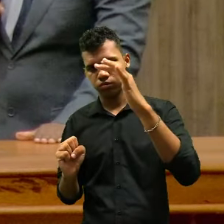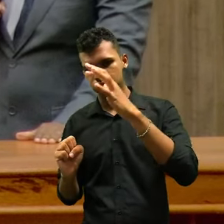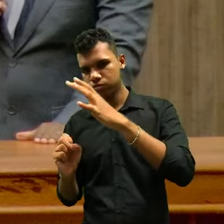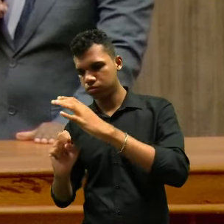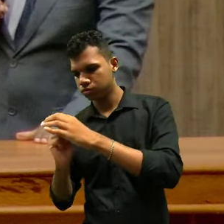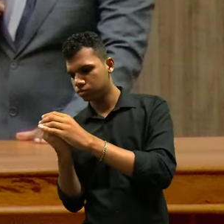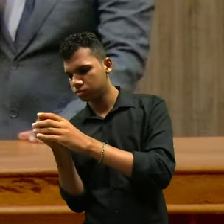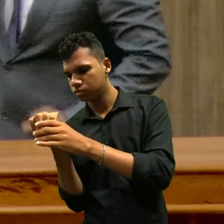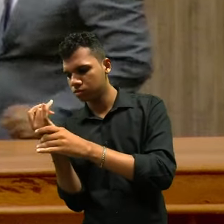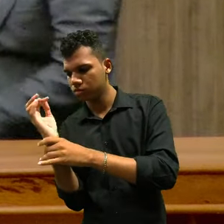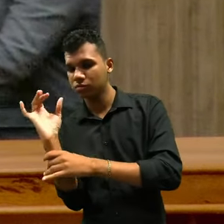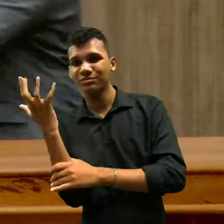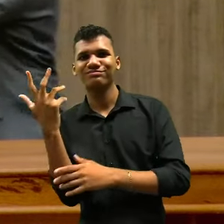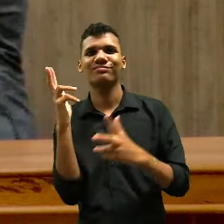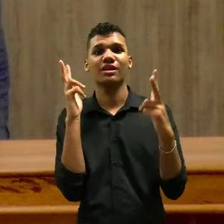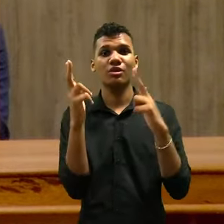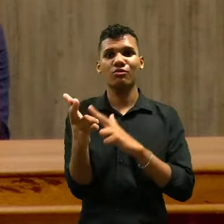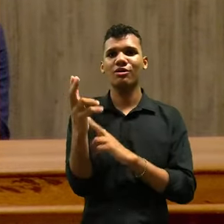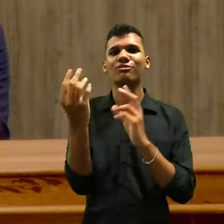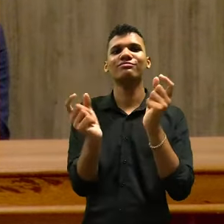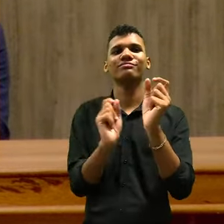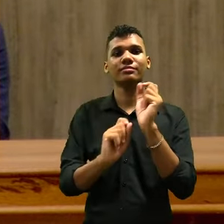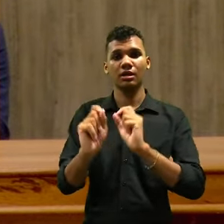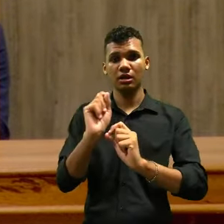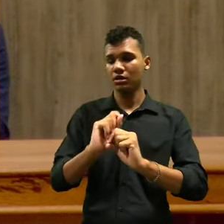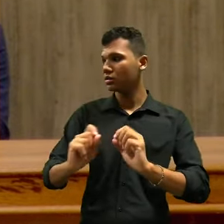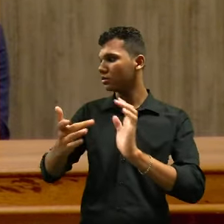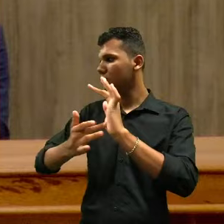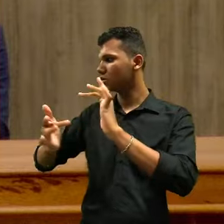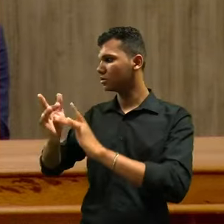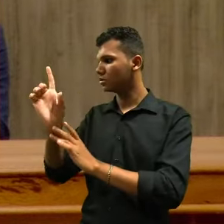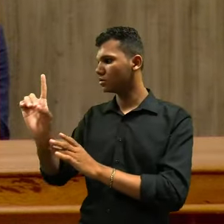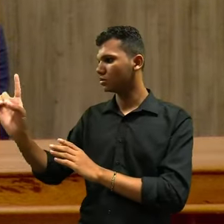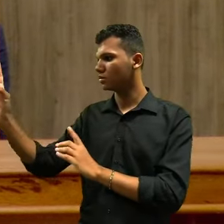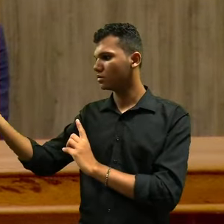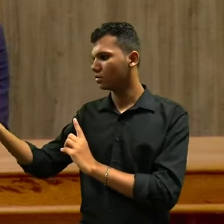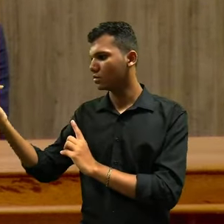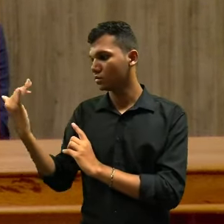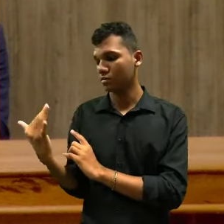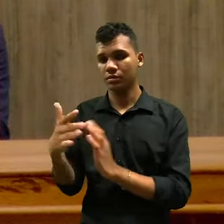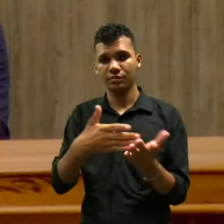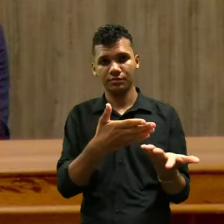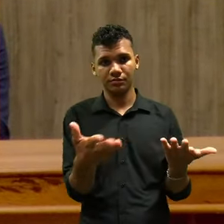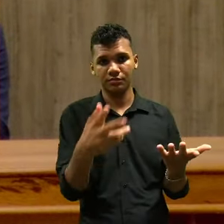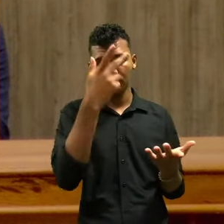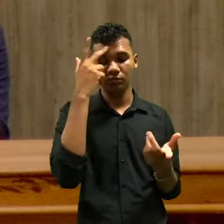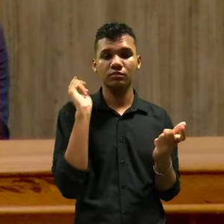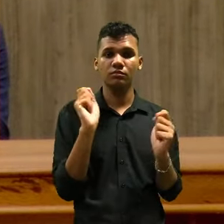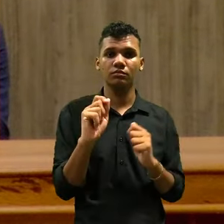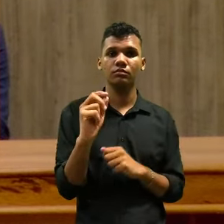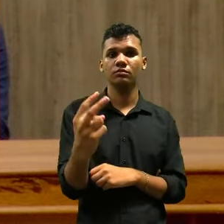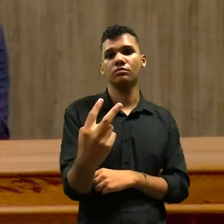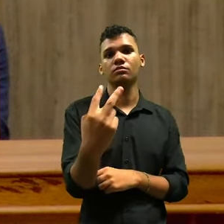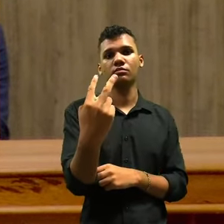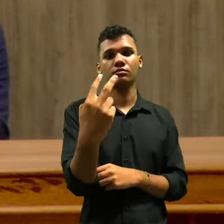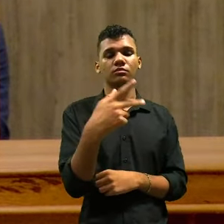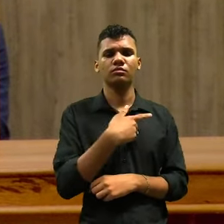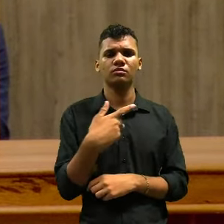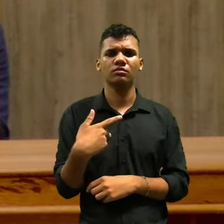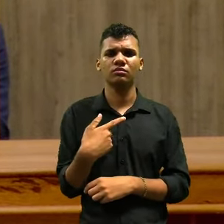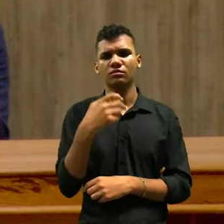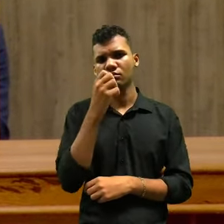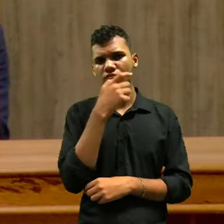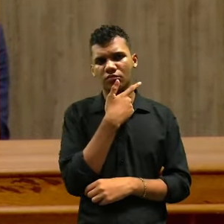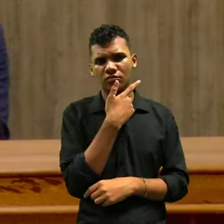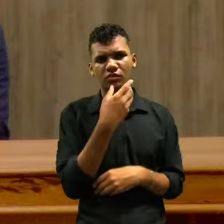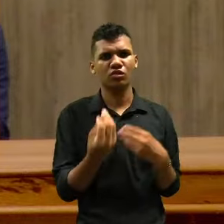Deus é quem tem Olhe para cá irmãos pastor aziel e o que é isso